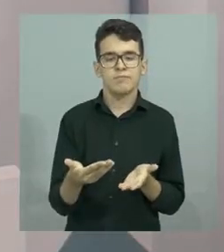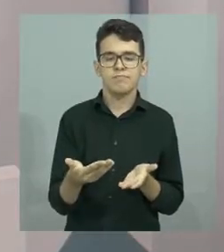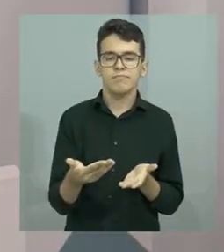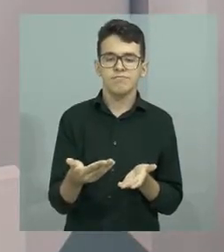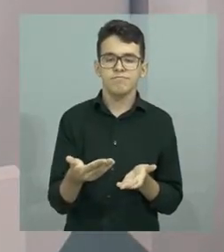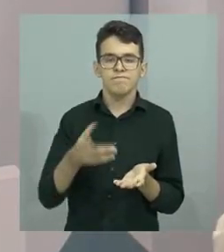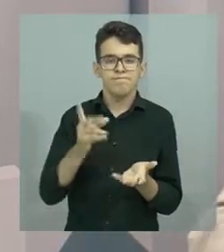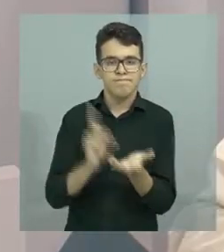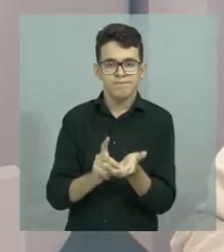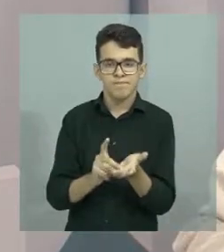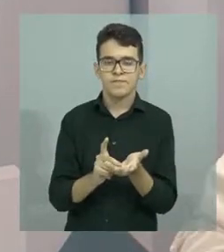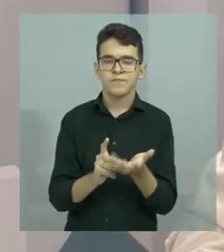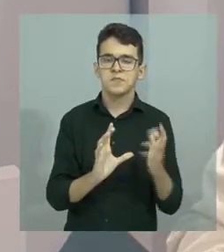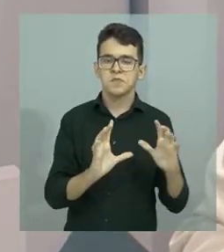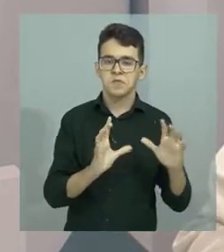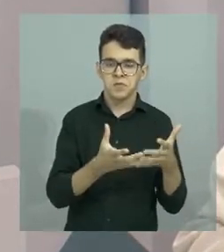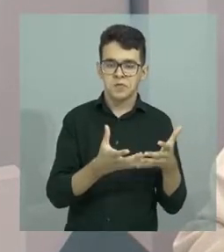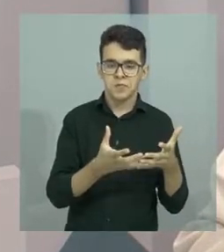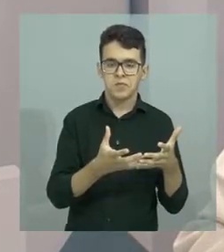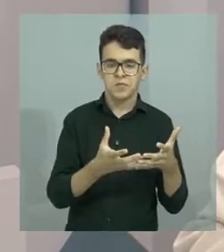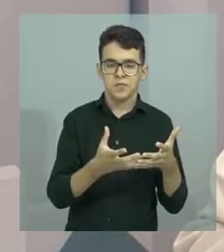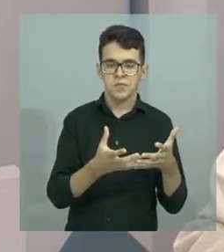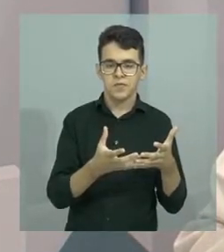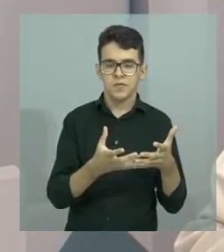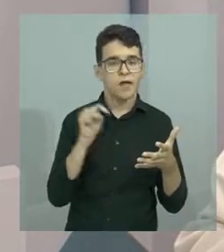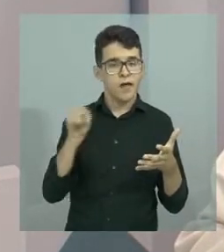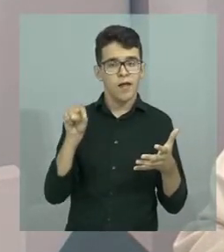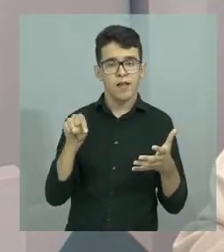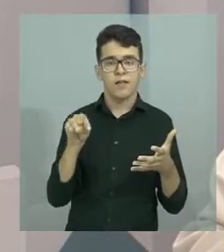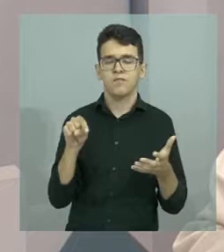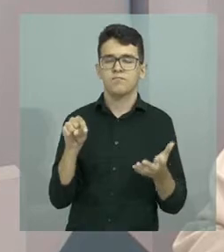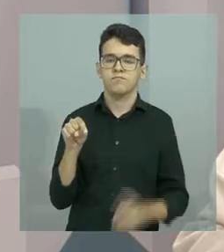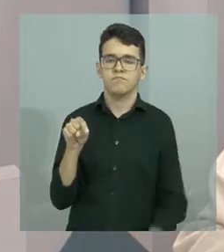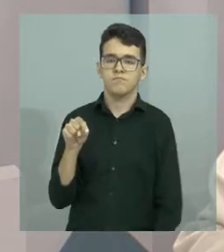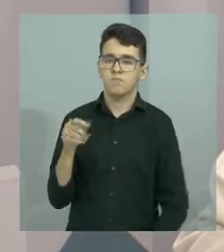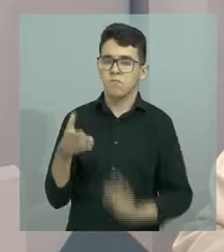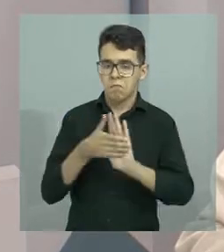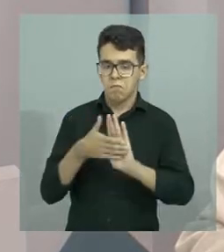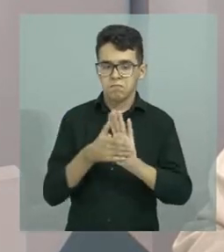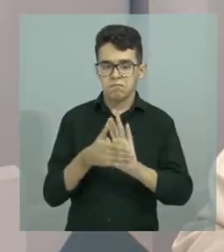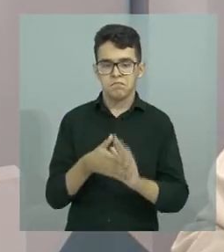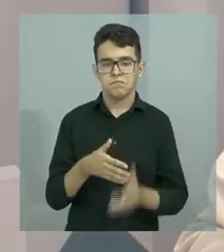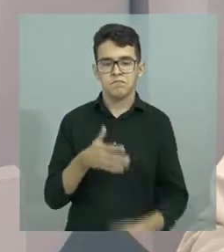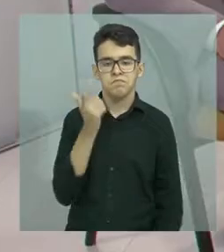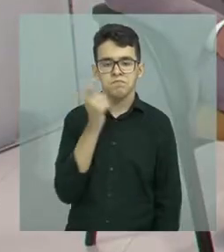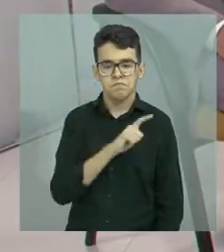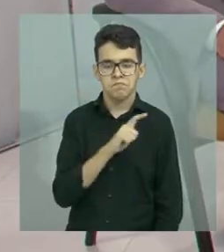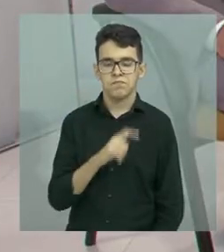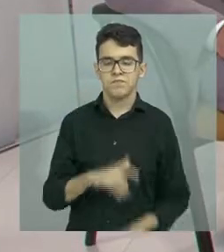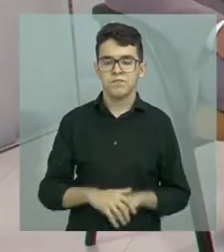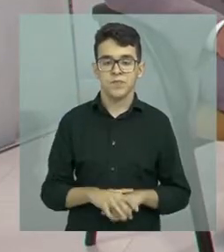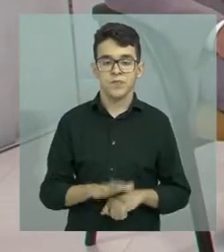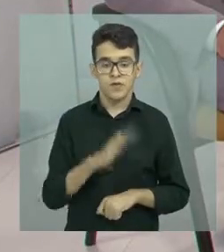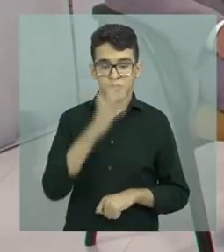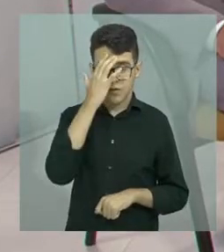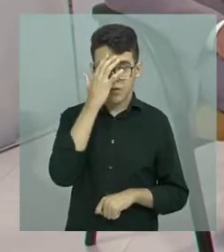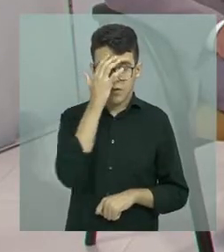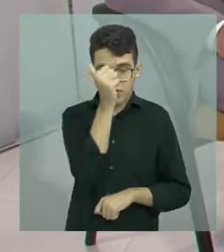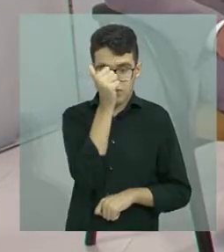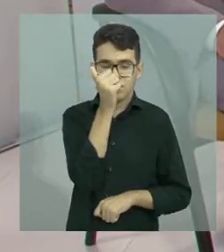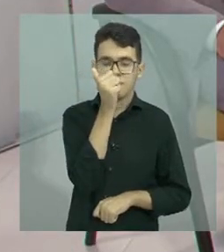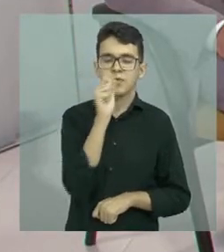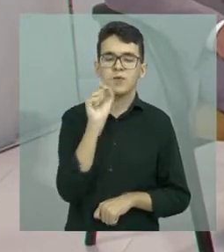do Legislativo dessas 19 câmaras, desses 19 parlamentos, e a gente crê que o parlamento tem uma